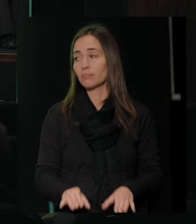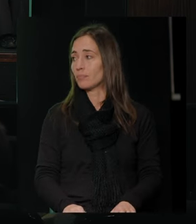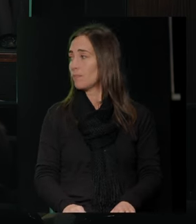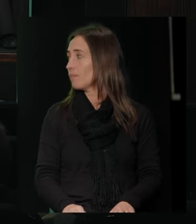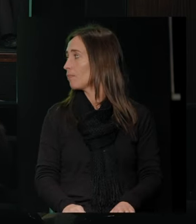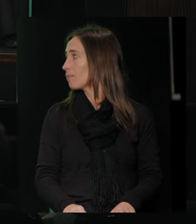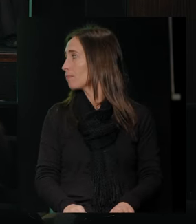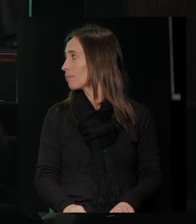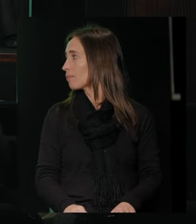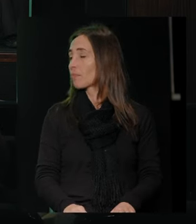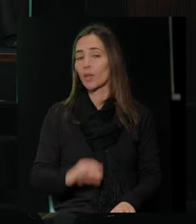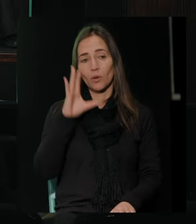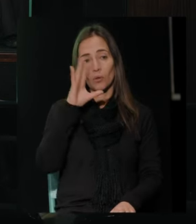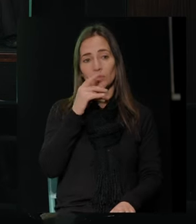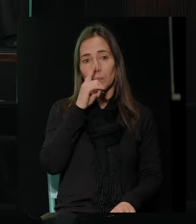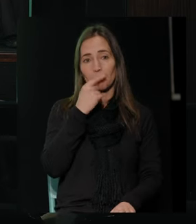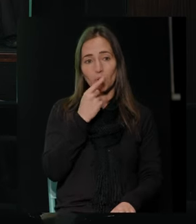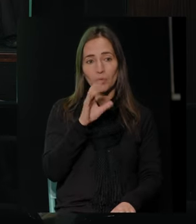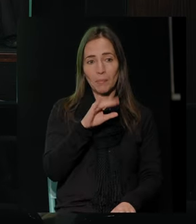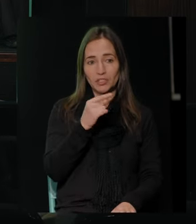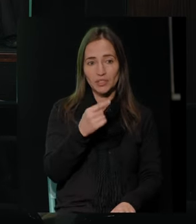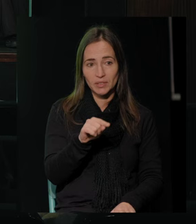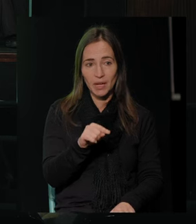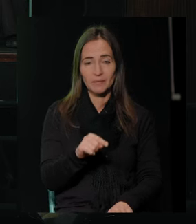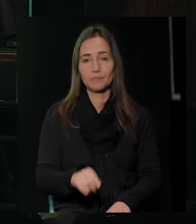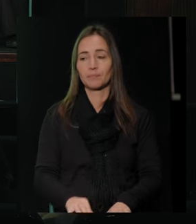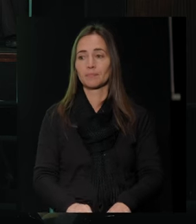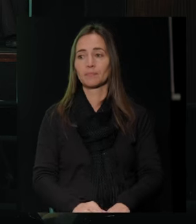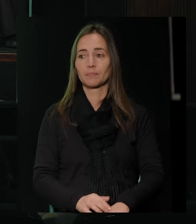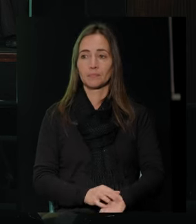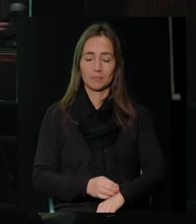Não sei se há mais perguntas. Pedro.